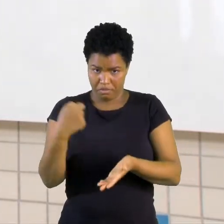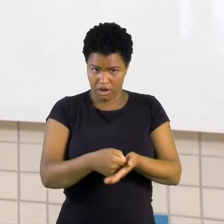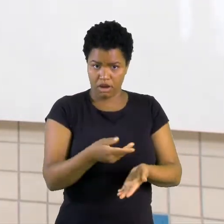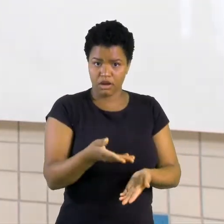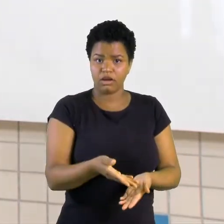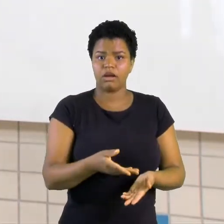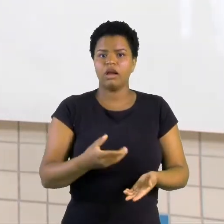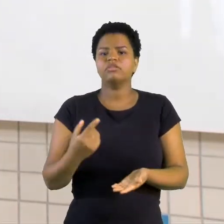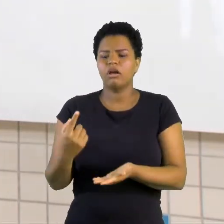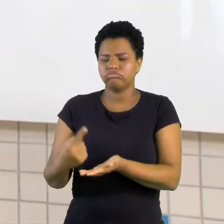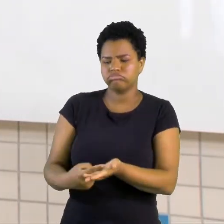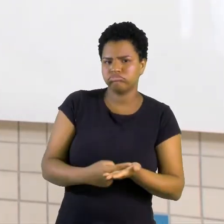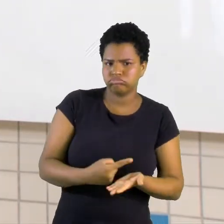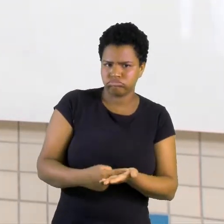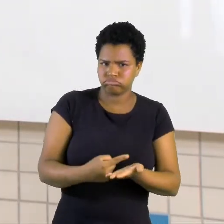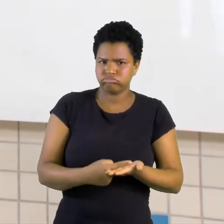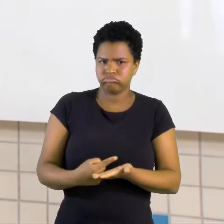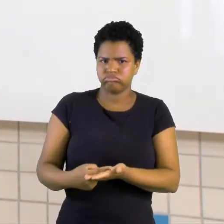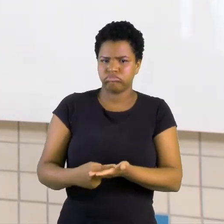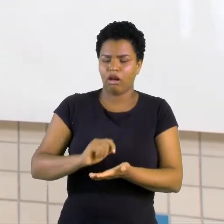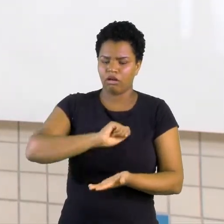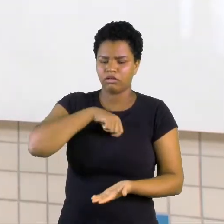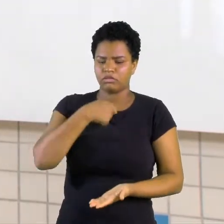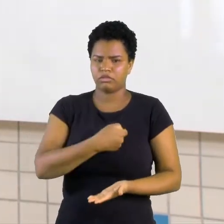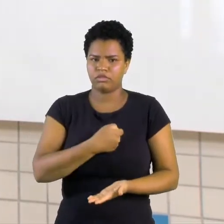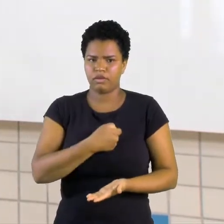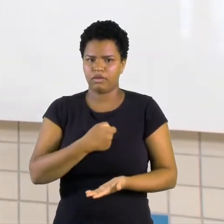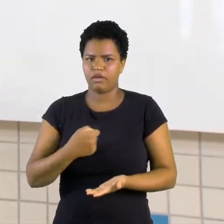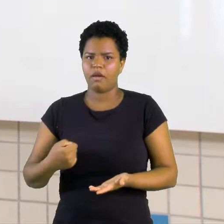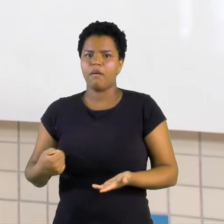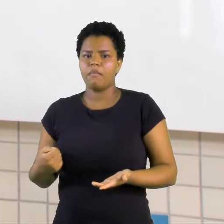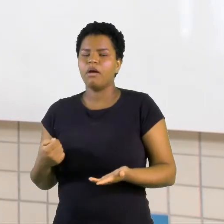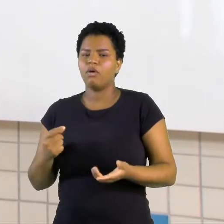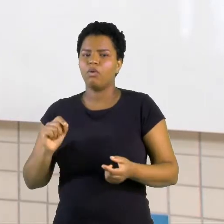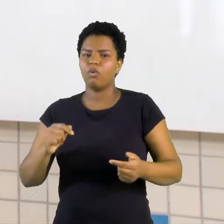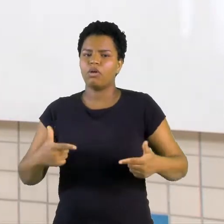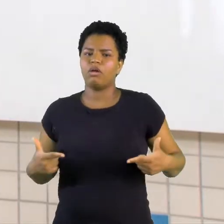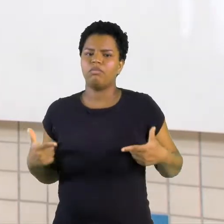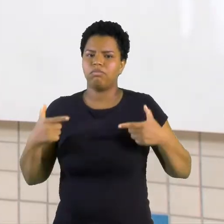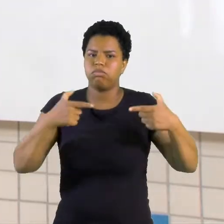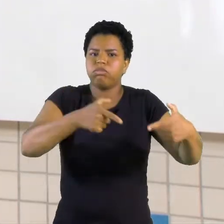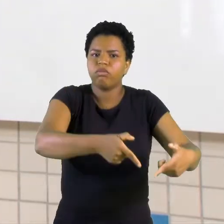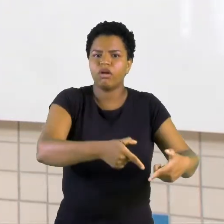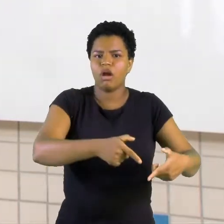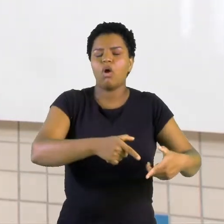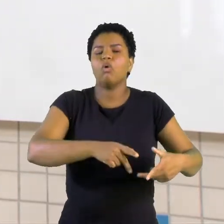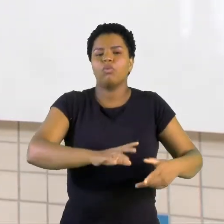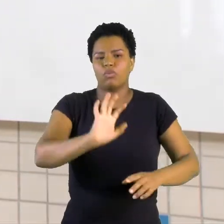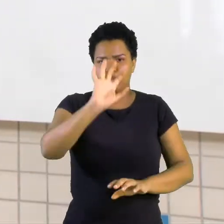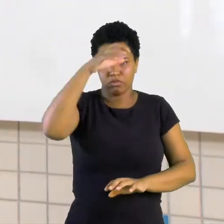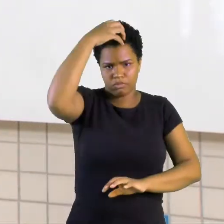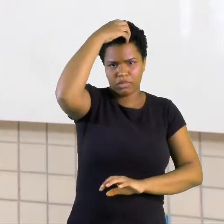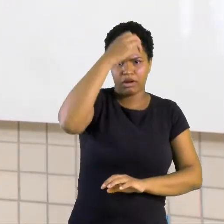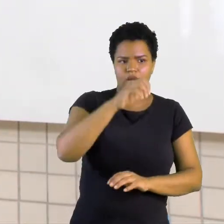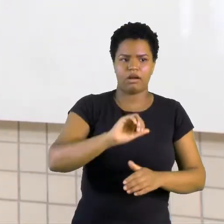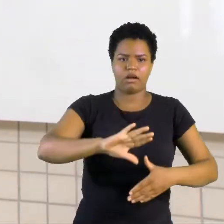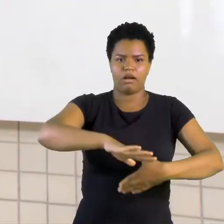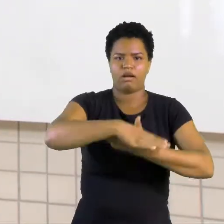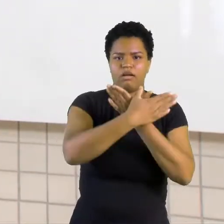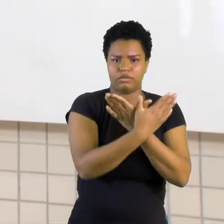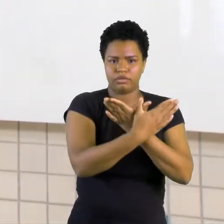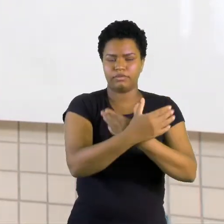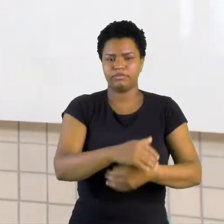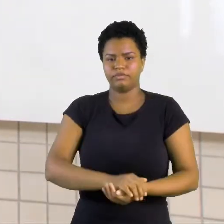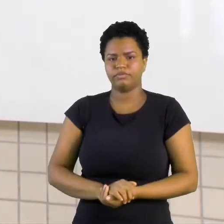acordos, né, com os espanhóis para derrotar o grande império asteca. Então aí nós podemos dar um exemplo de conciliação.